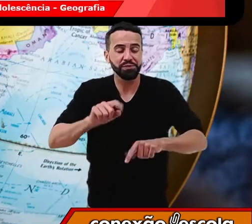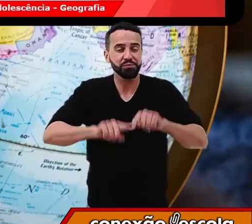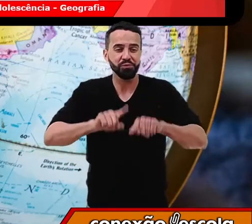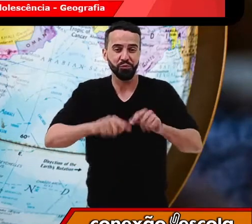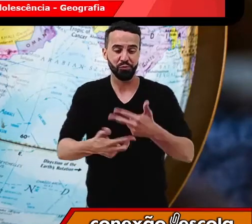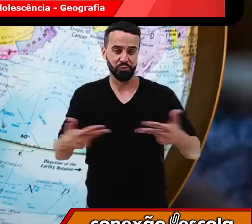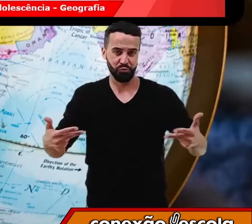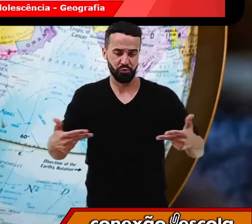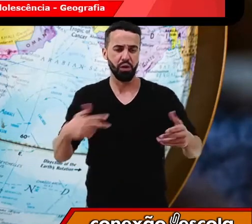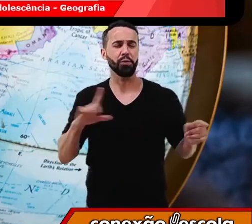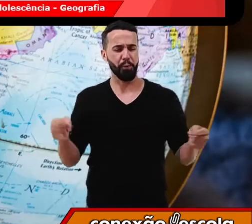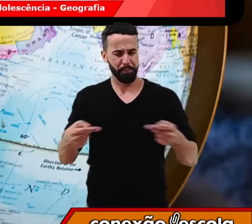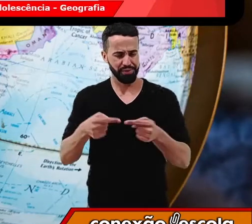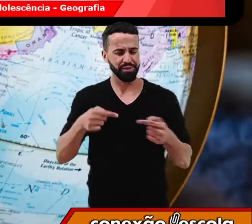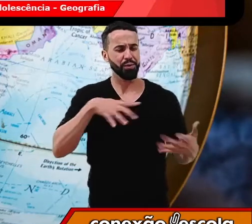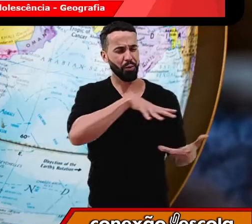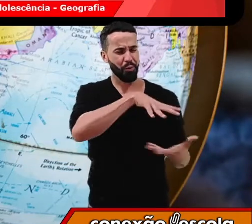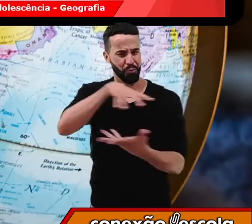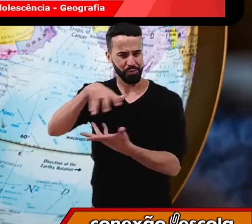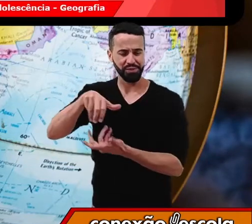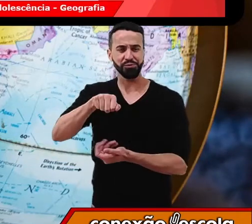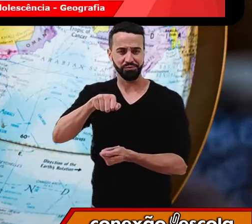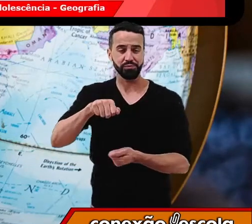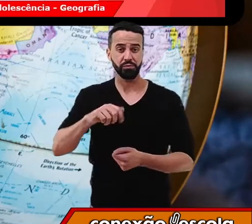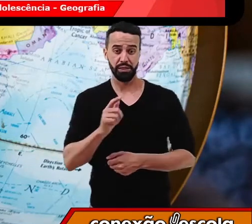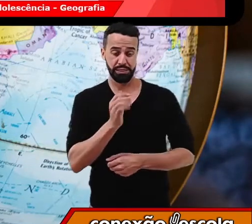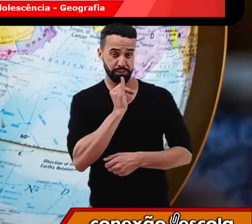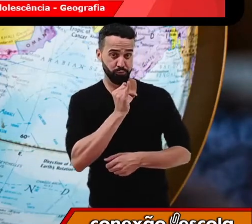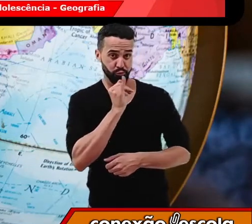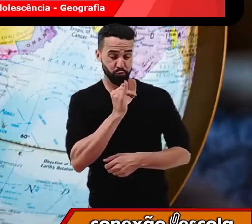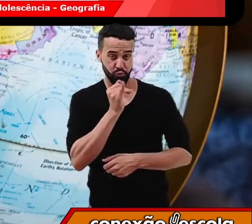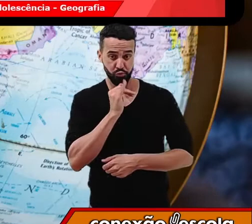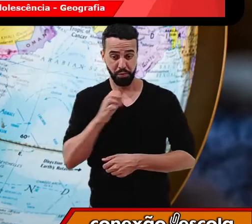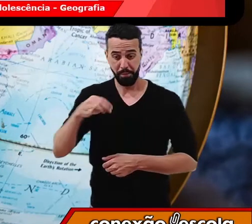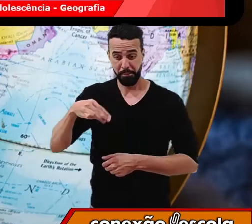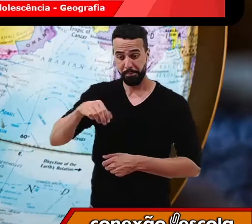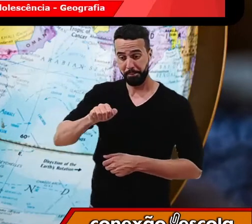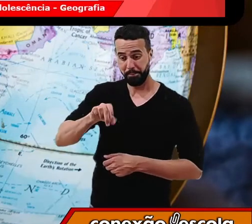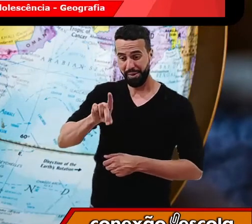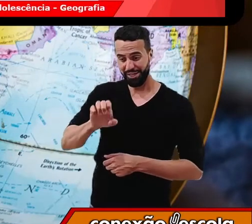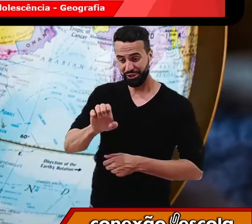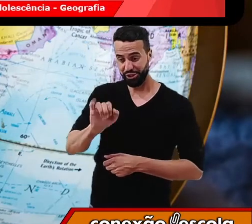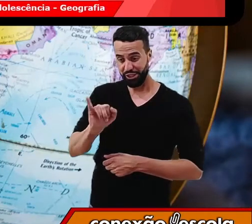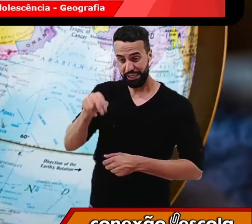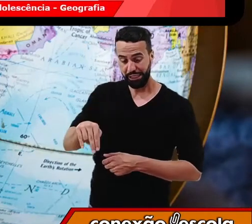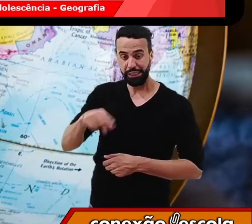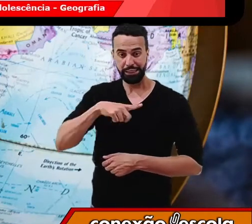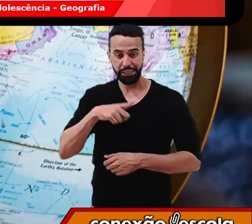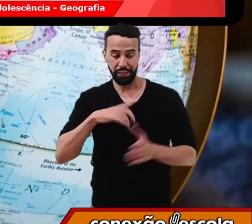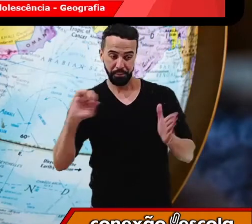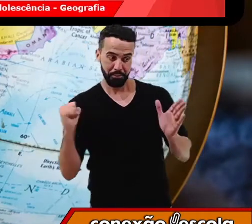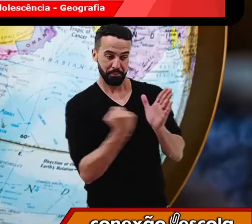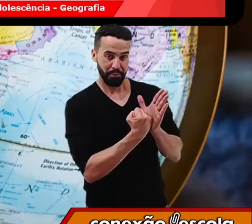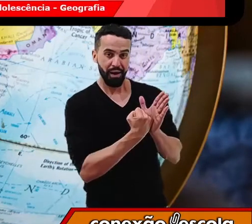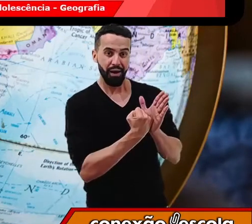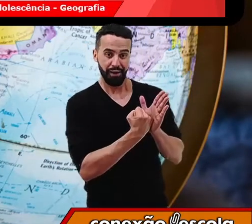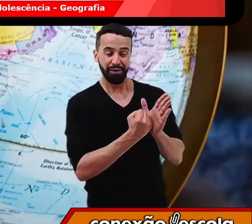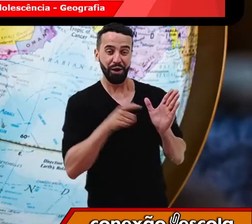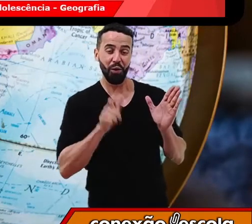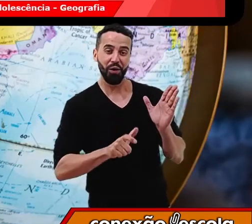processo de globalização. A gente pode encontrar o local de fabricação dos produtos nas etiquetas